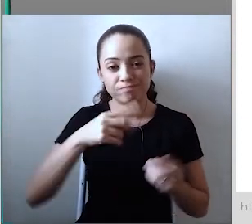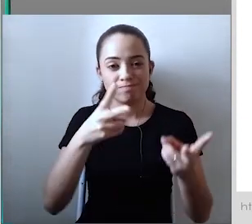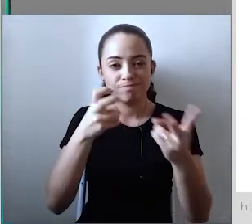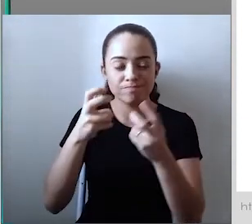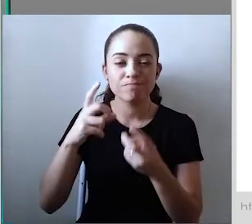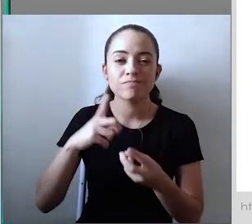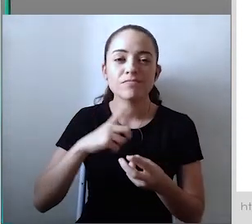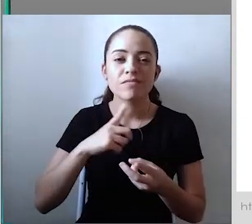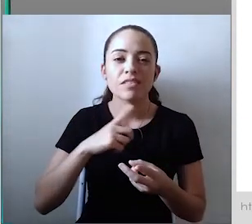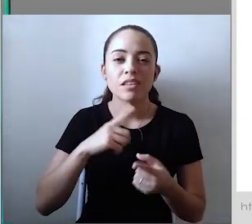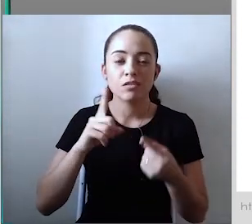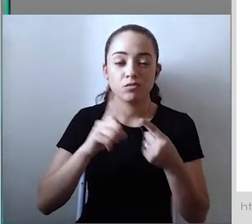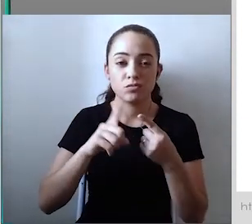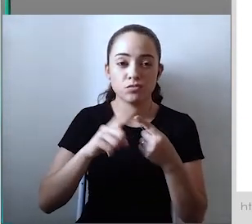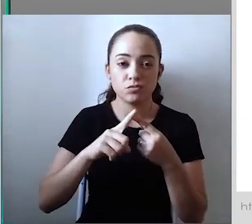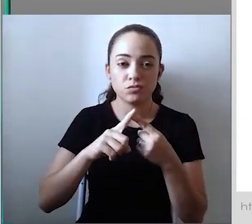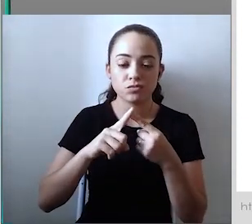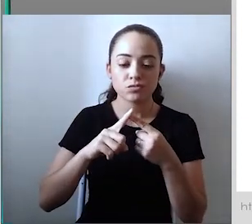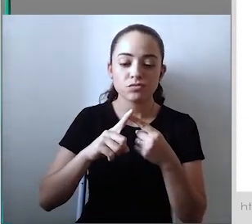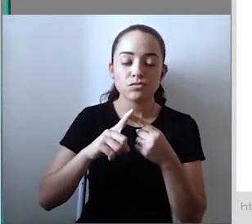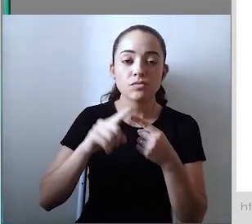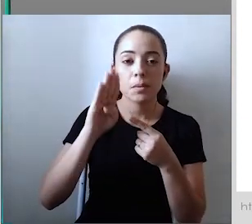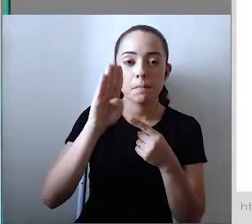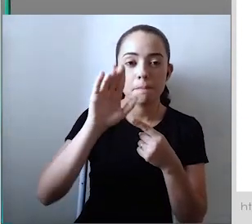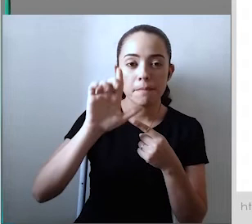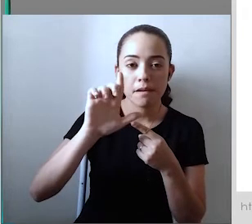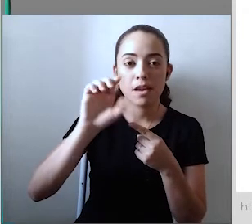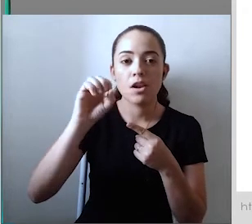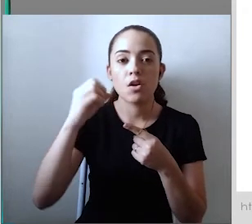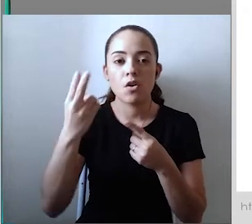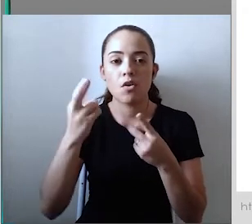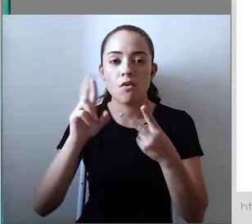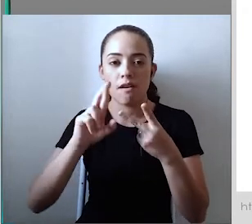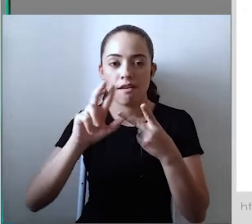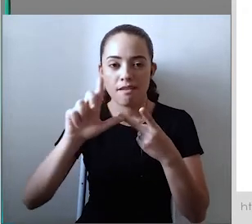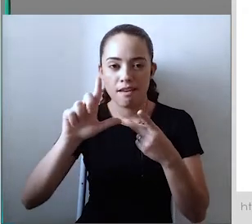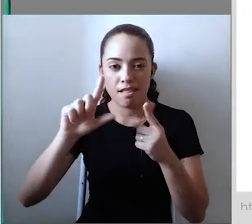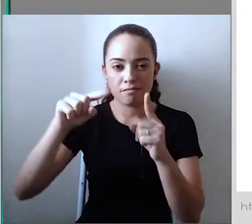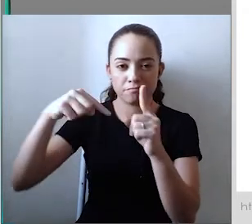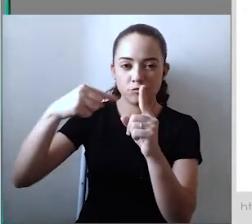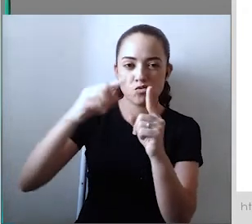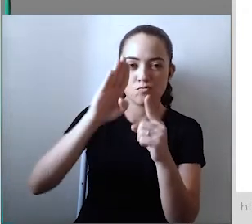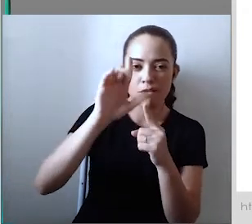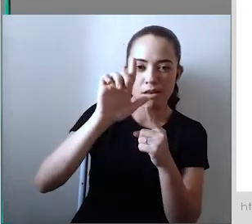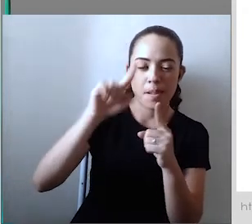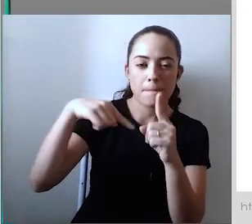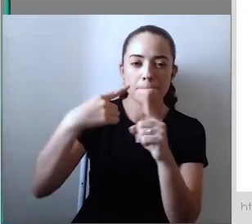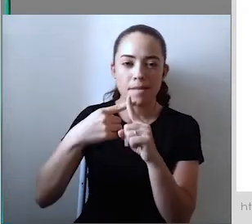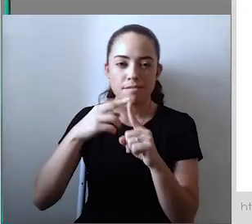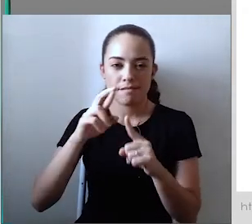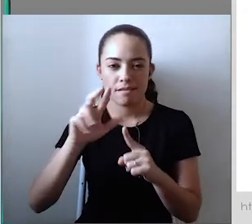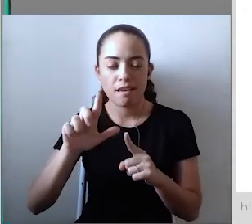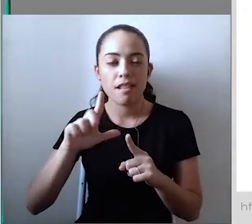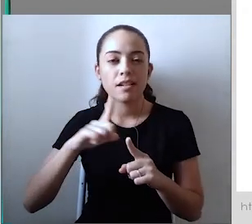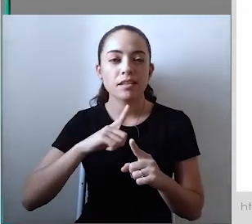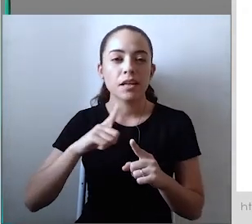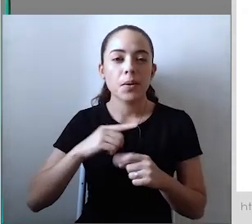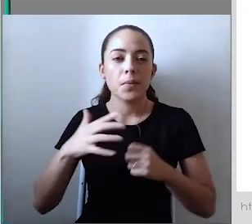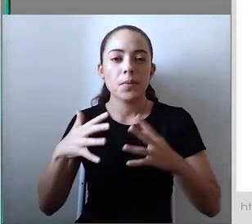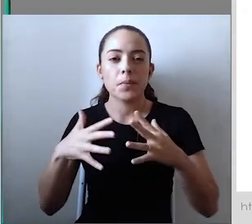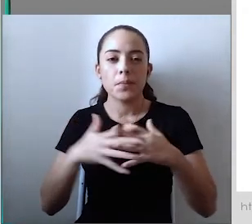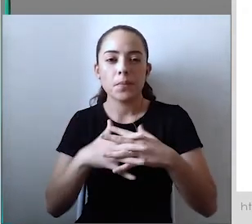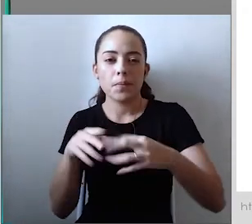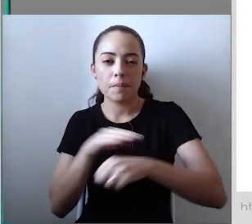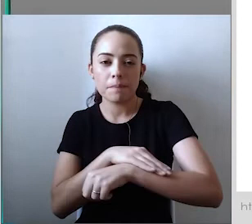observamos a associação entre lâmina basal e lâmina reticular para a formação da membrana basal, temos o epitélio apoiado